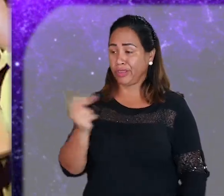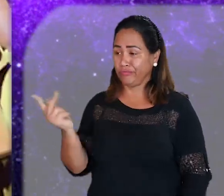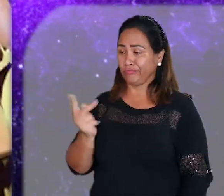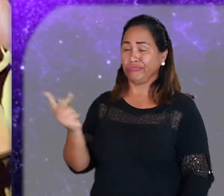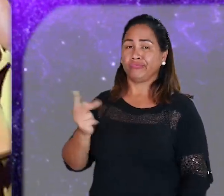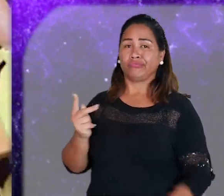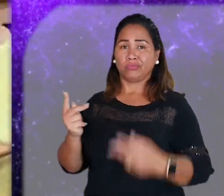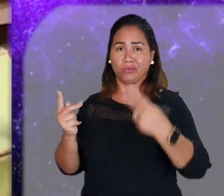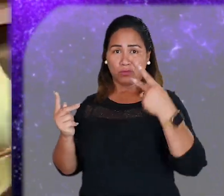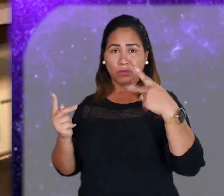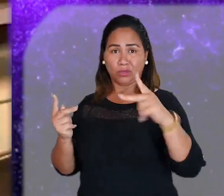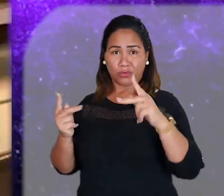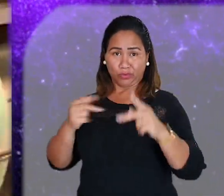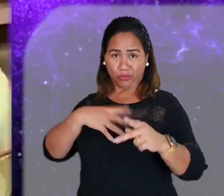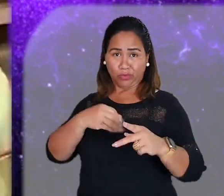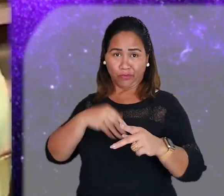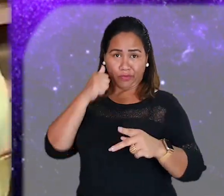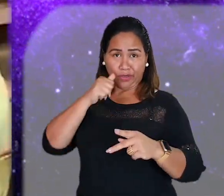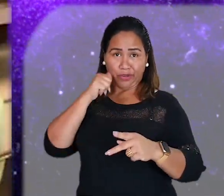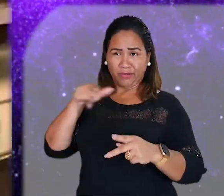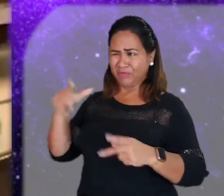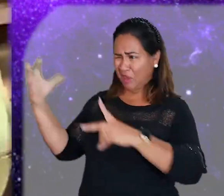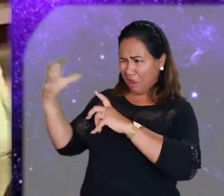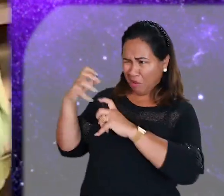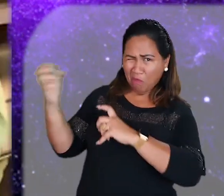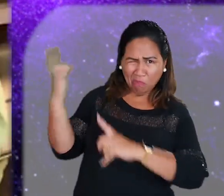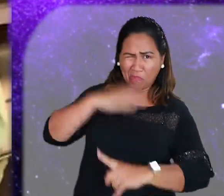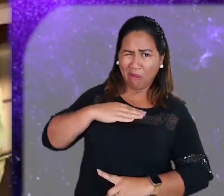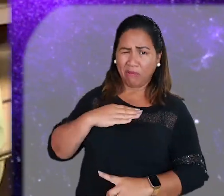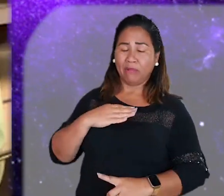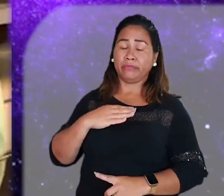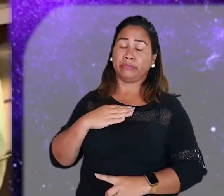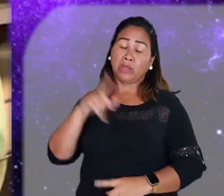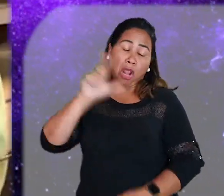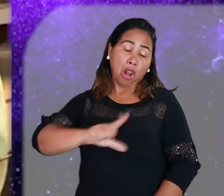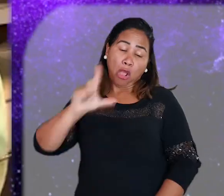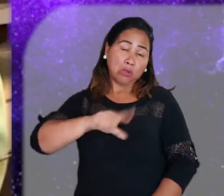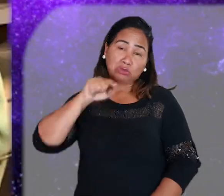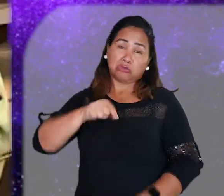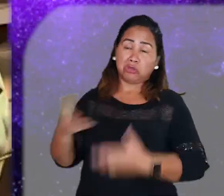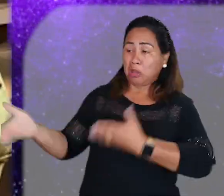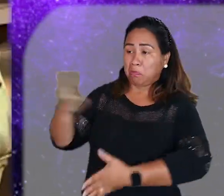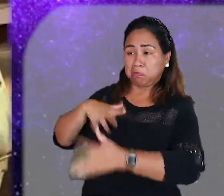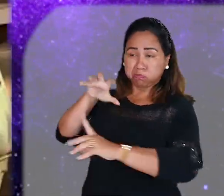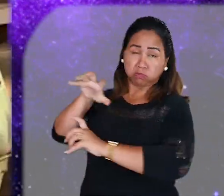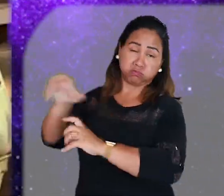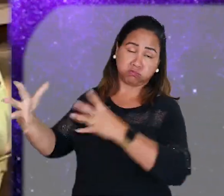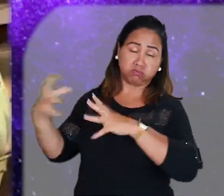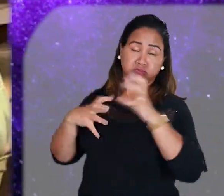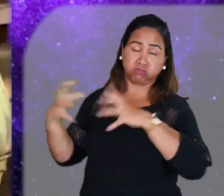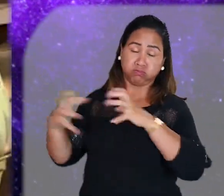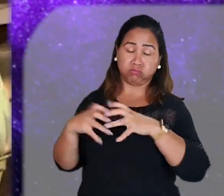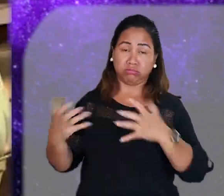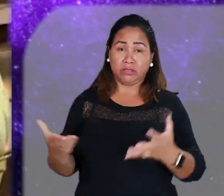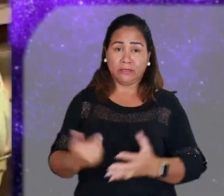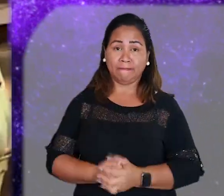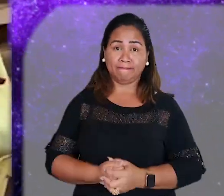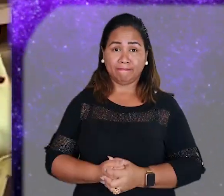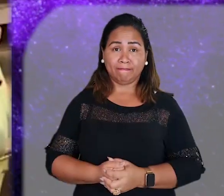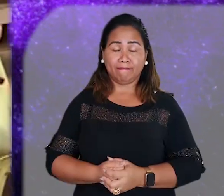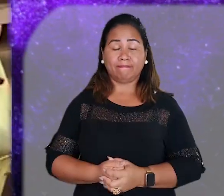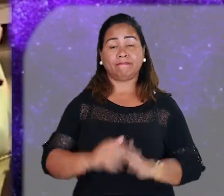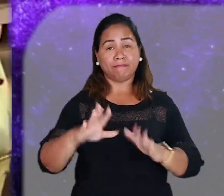você e ele a tua filha manda um mau humor Lógico que você devolve pior ainda